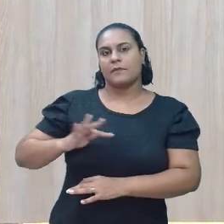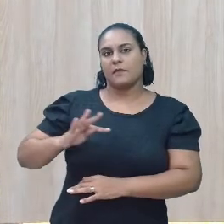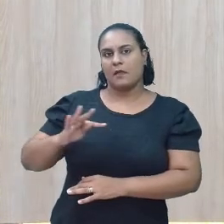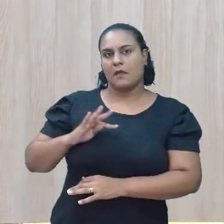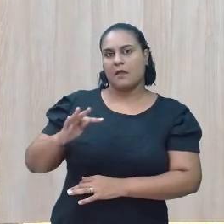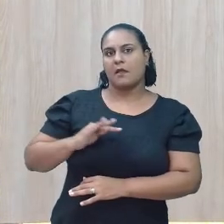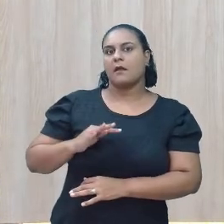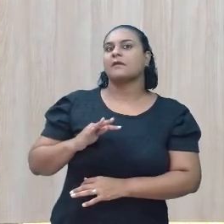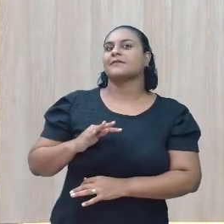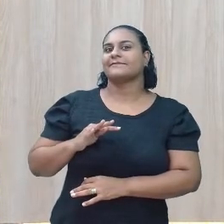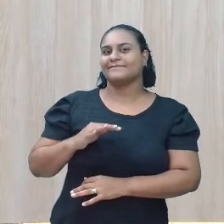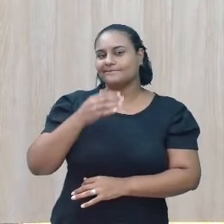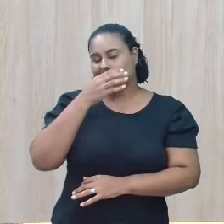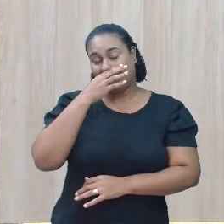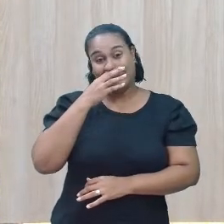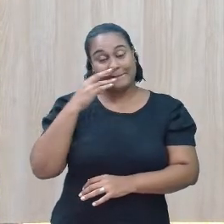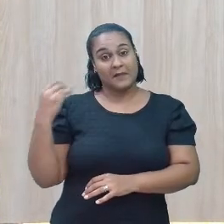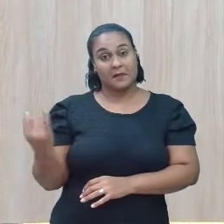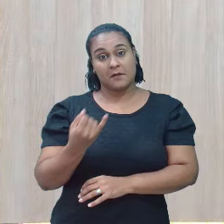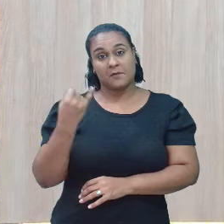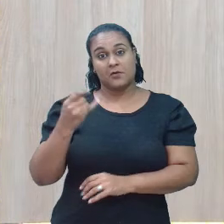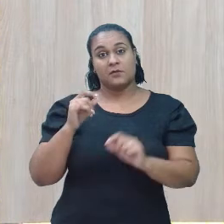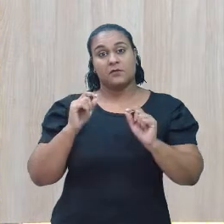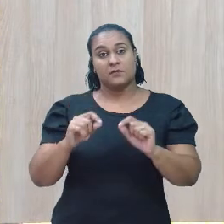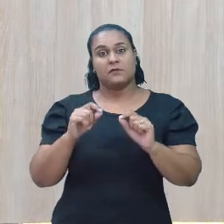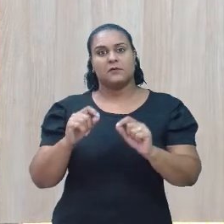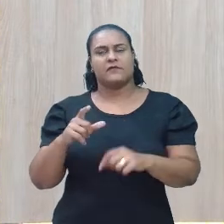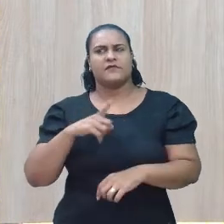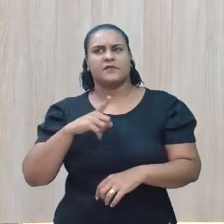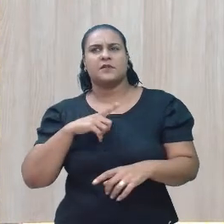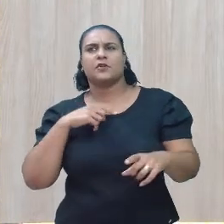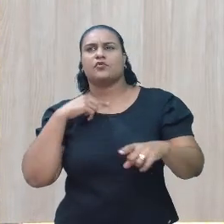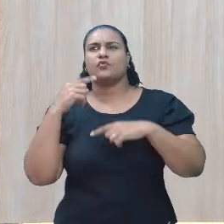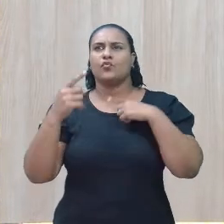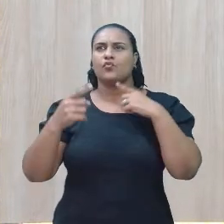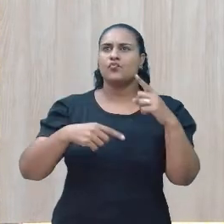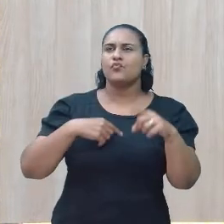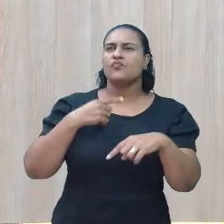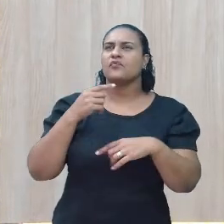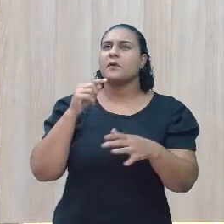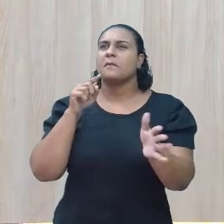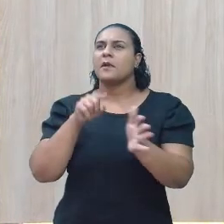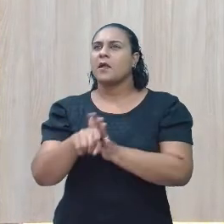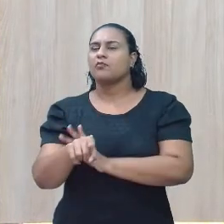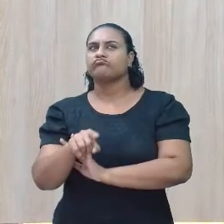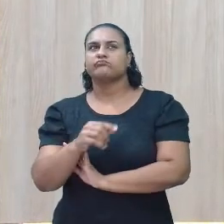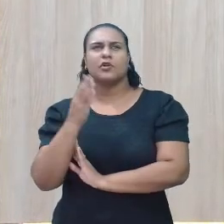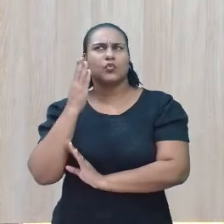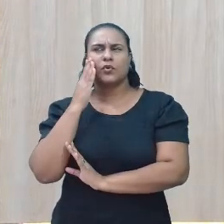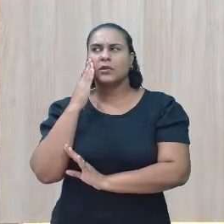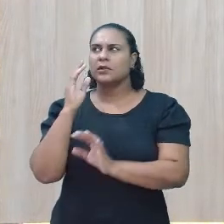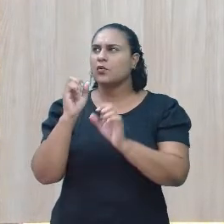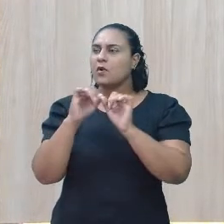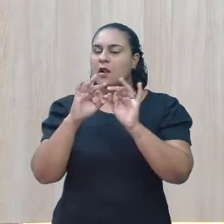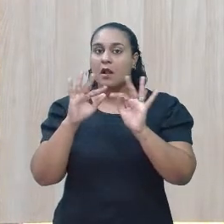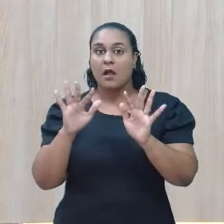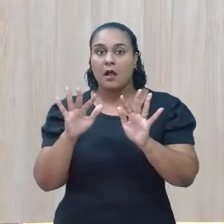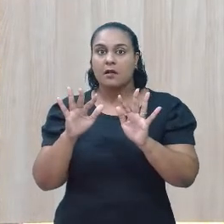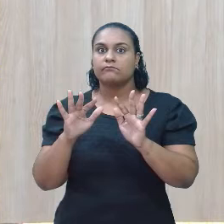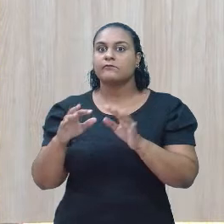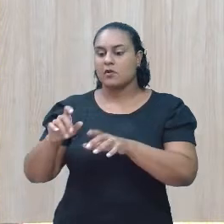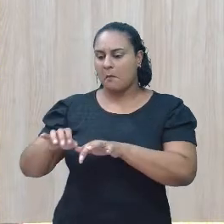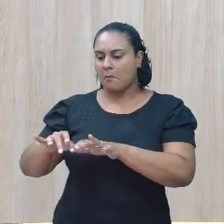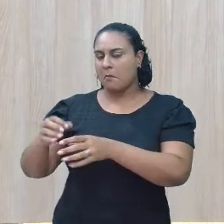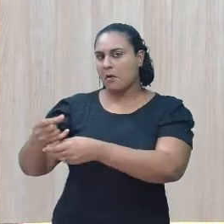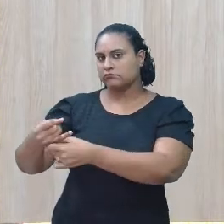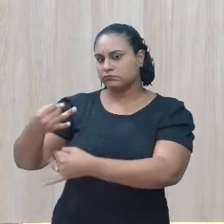relação a procedimentos. Então é importante que quando você tem alguma dúvida, algum questionamento, se não ficou claro para você, escreve lá,